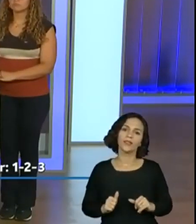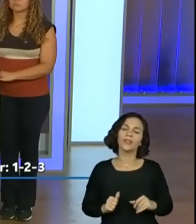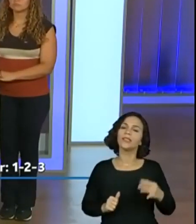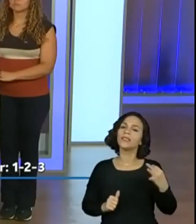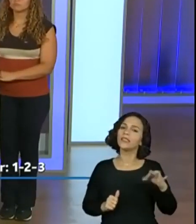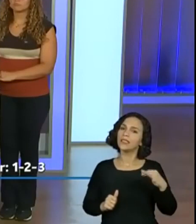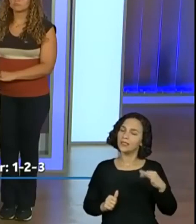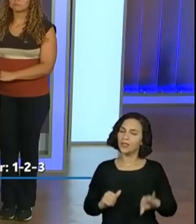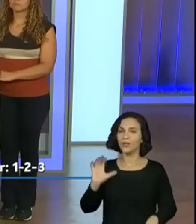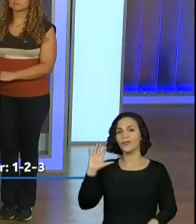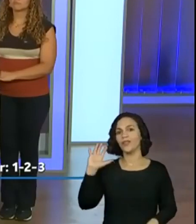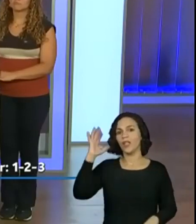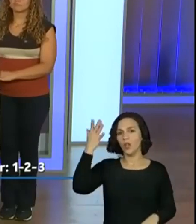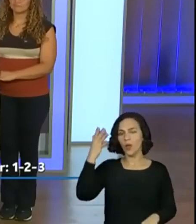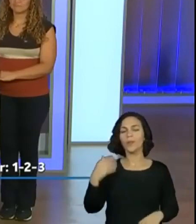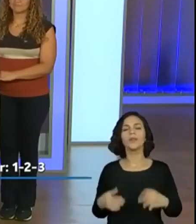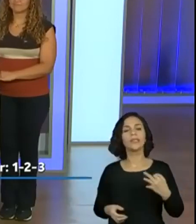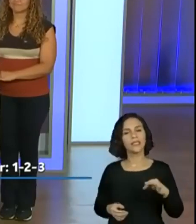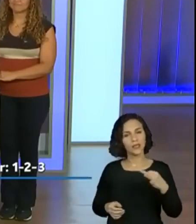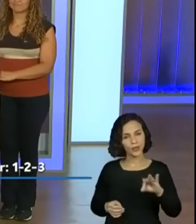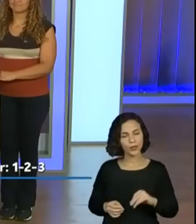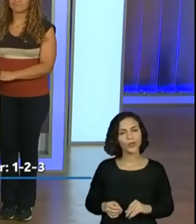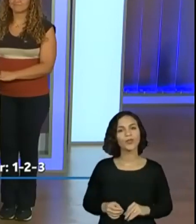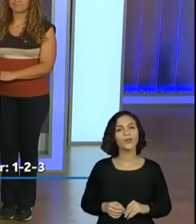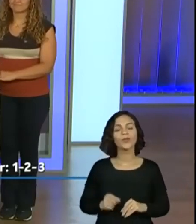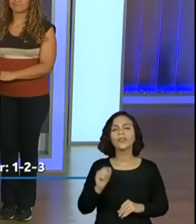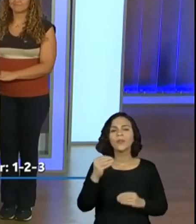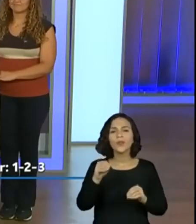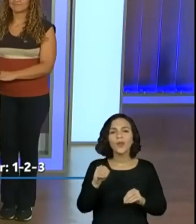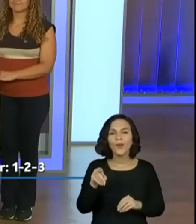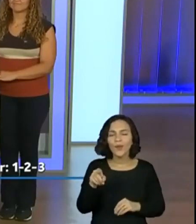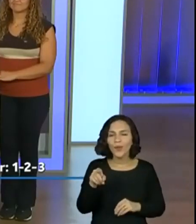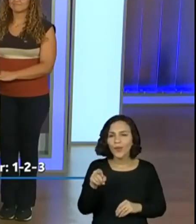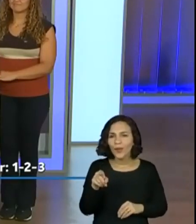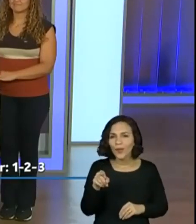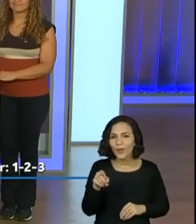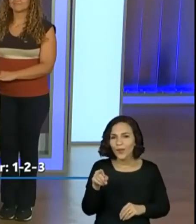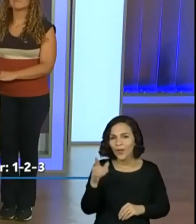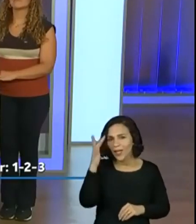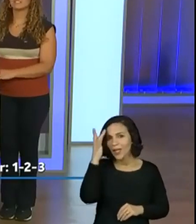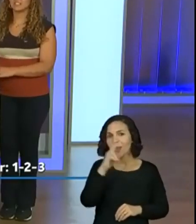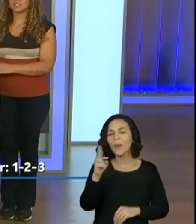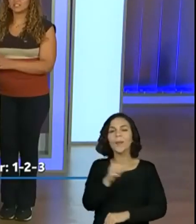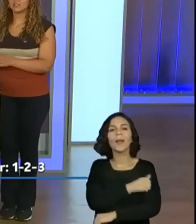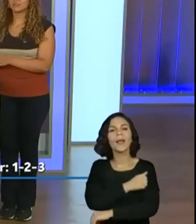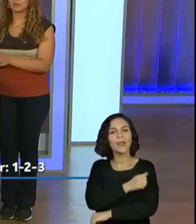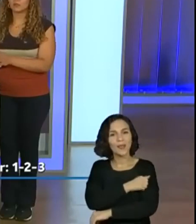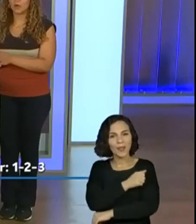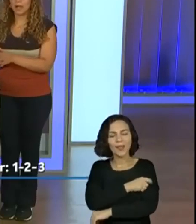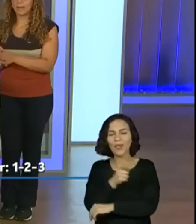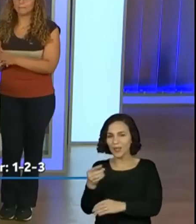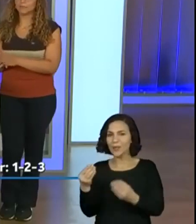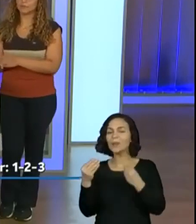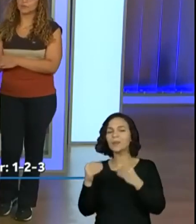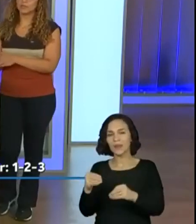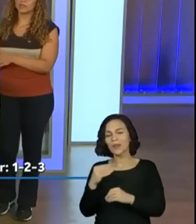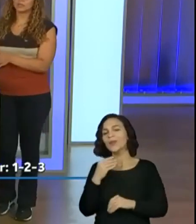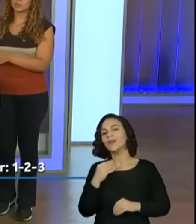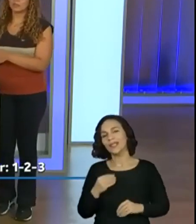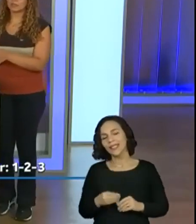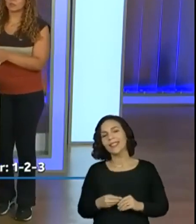bem, fenômeno, isso mesmo, muito obrigada. Olha lá, quem colocou? Acho que até que falou que o nome do aluno, Aline, colocou, isso, escreveu o